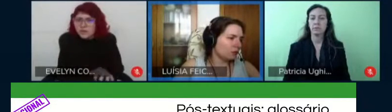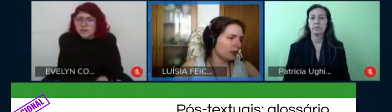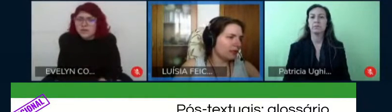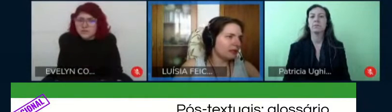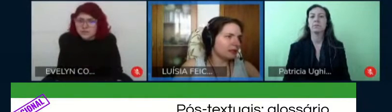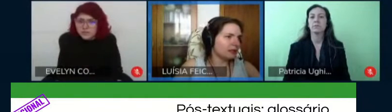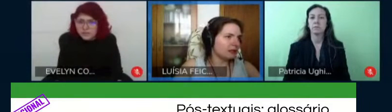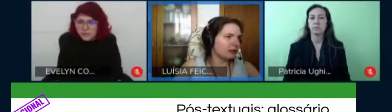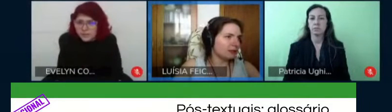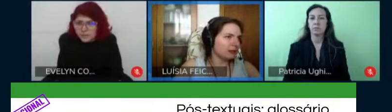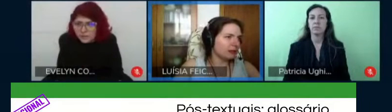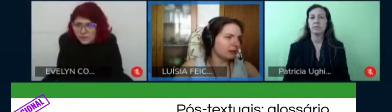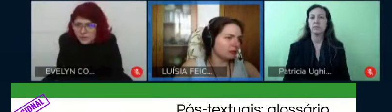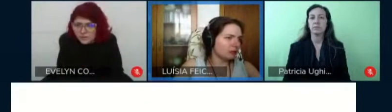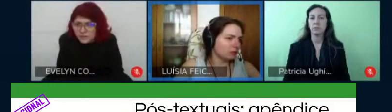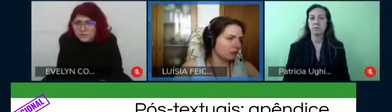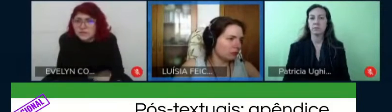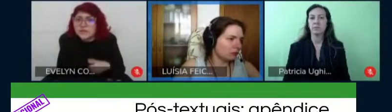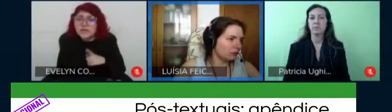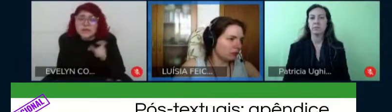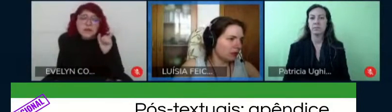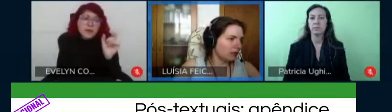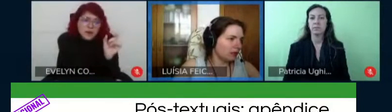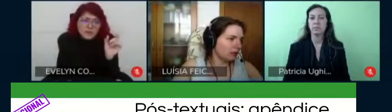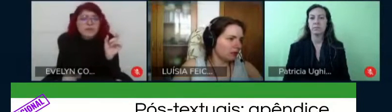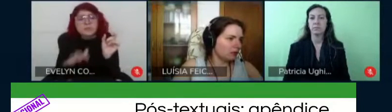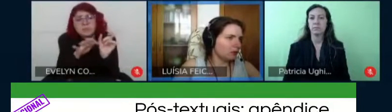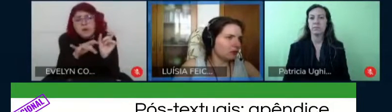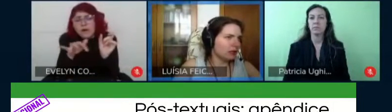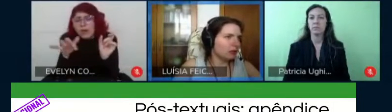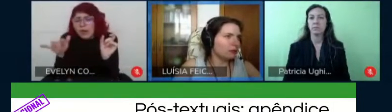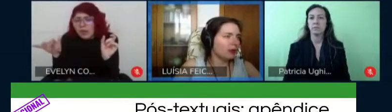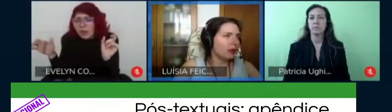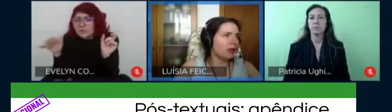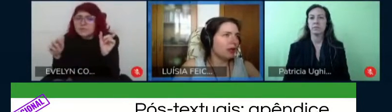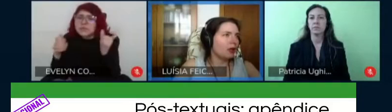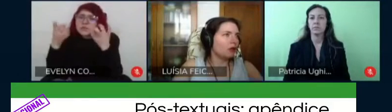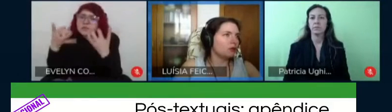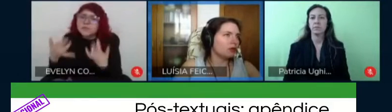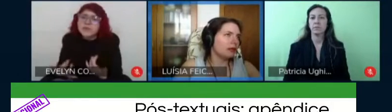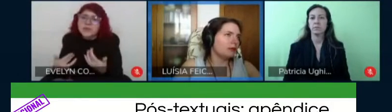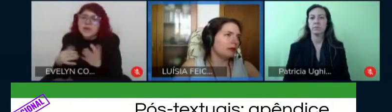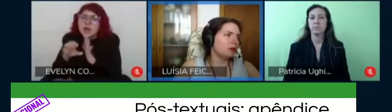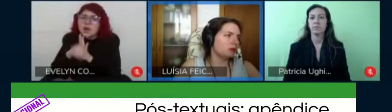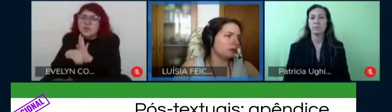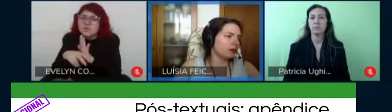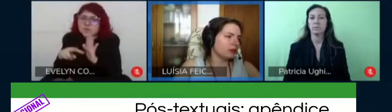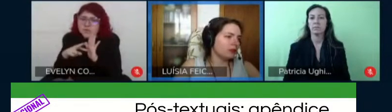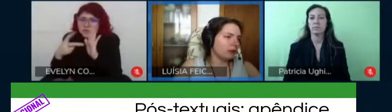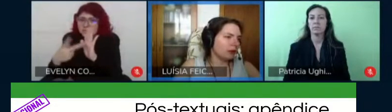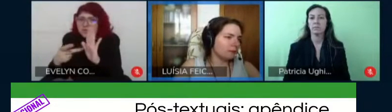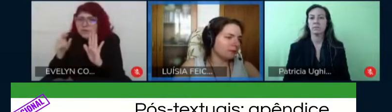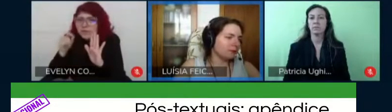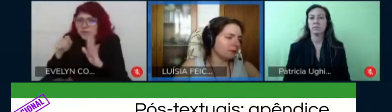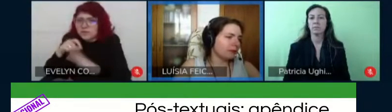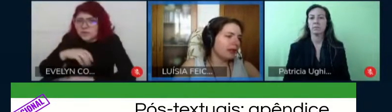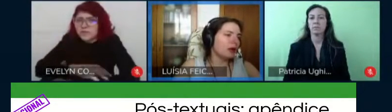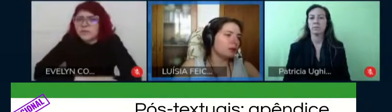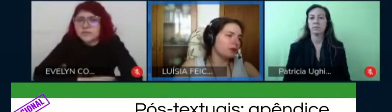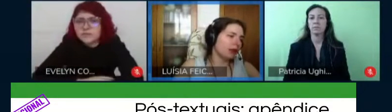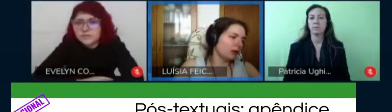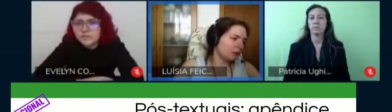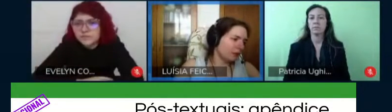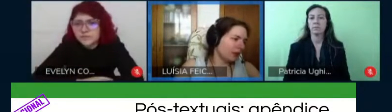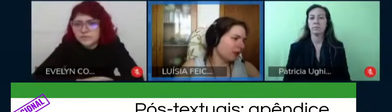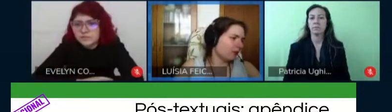tem a descrição, a explicação do conceito. Outro elemento pós-textual,